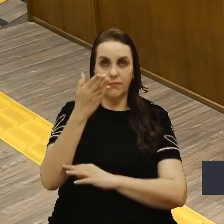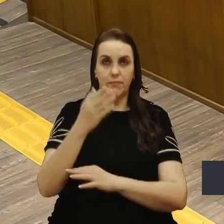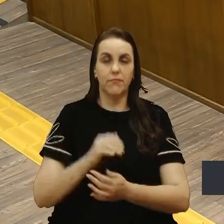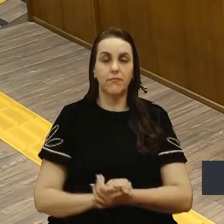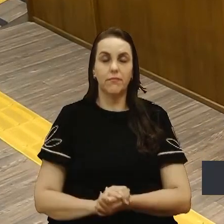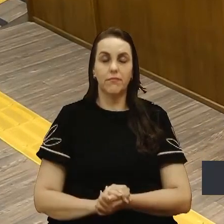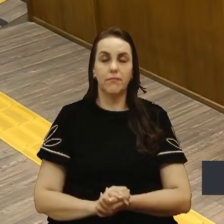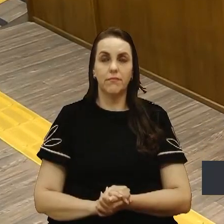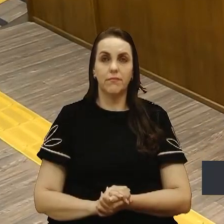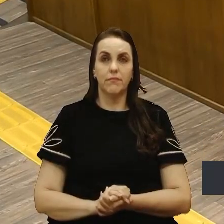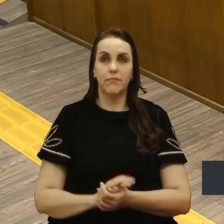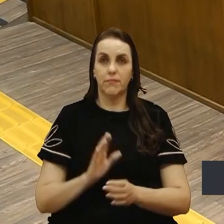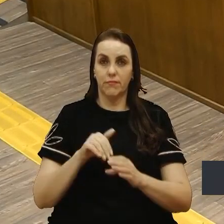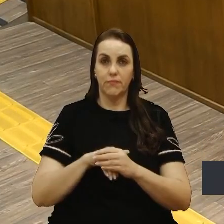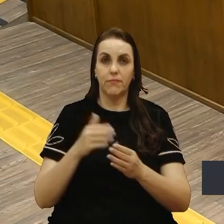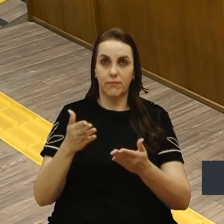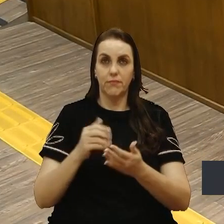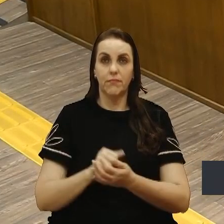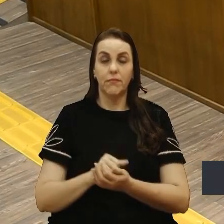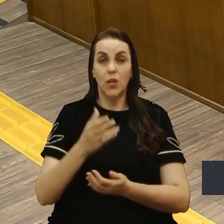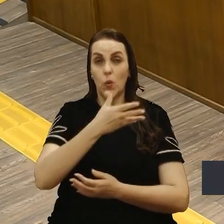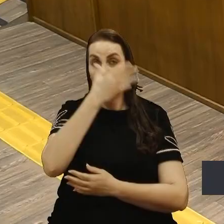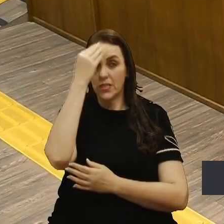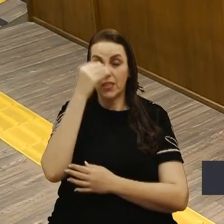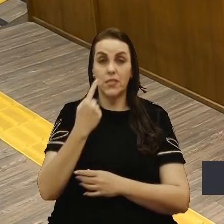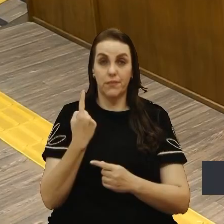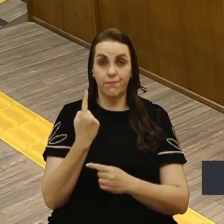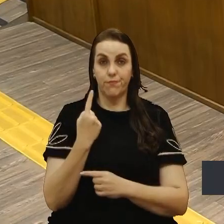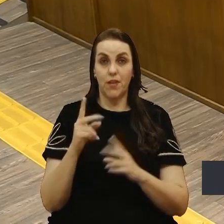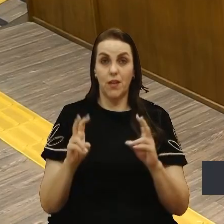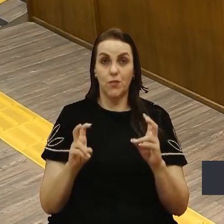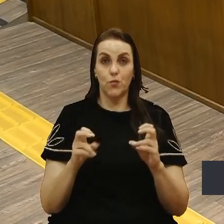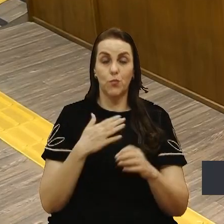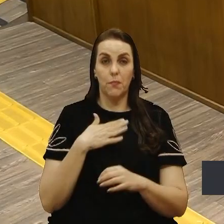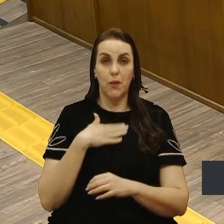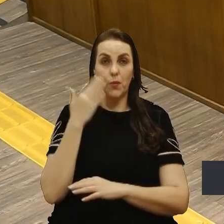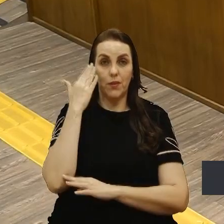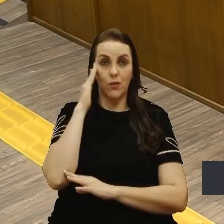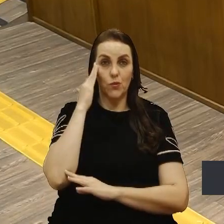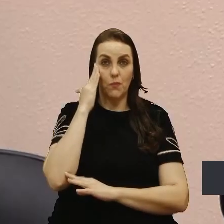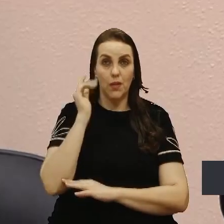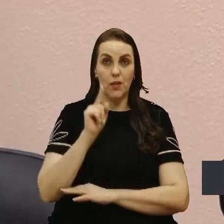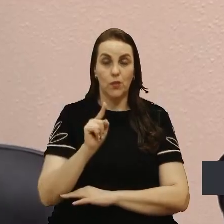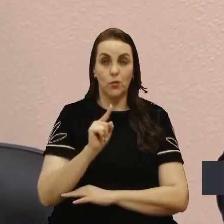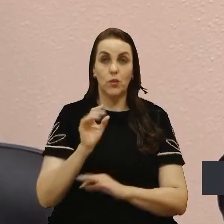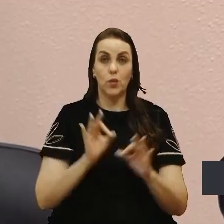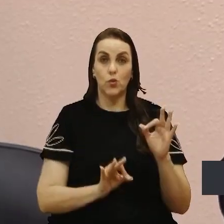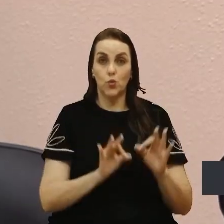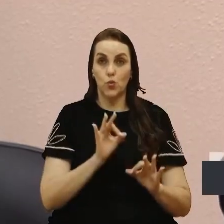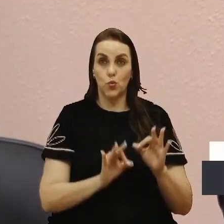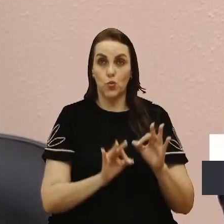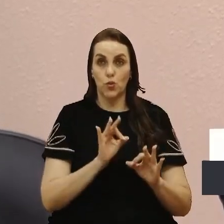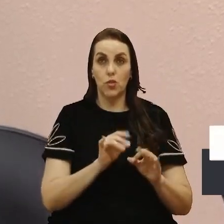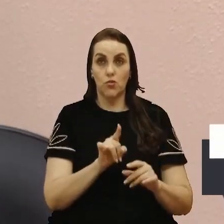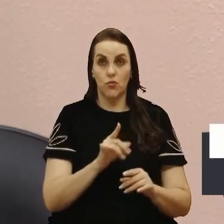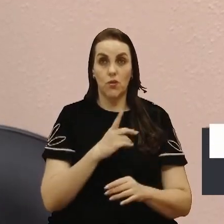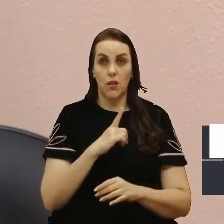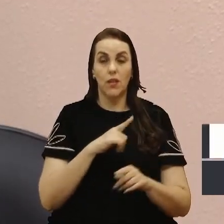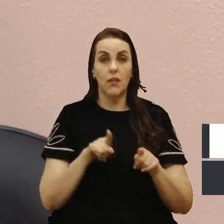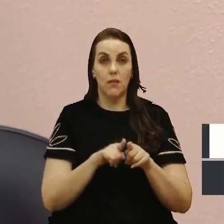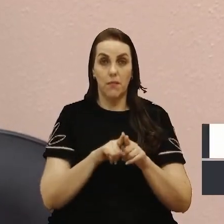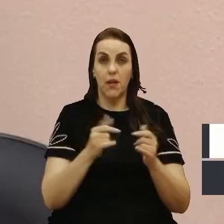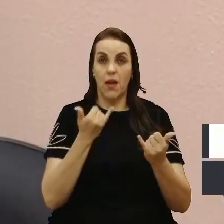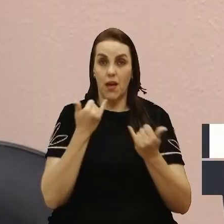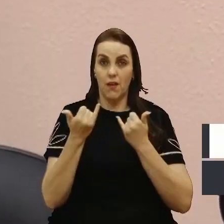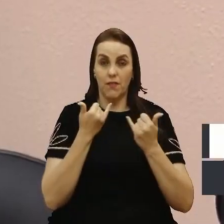Obrigado, vereador. Só, presidente, porque eu me esqueci de uma questão, embora o meu entendimento da parte jurídica, e até alertada pela